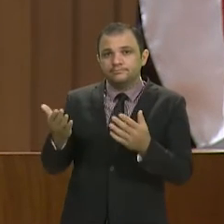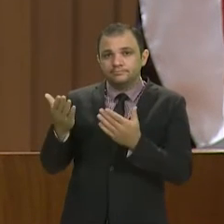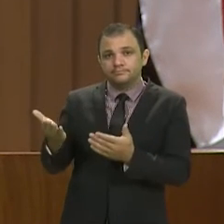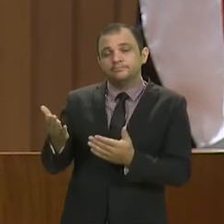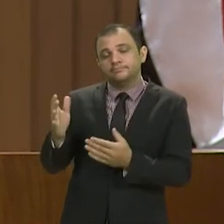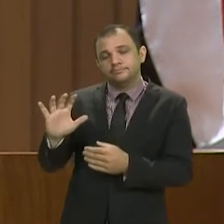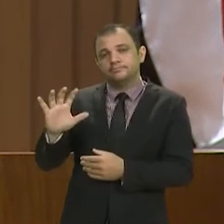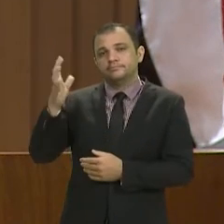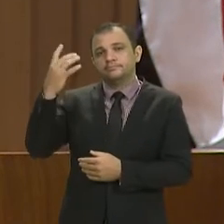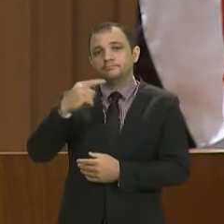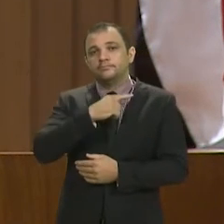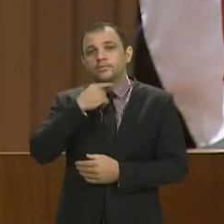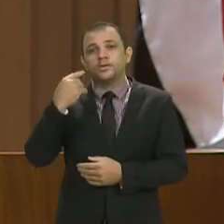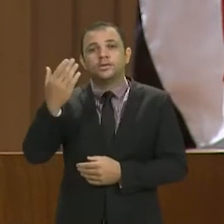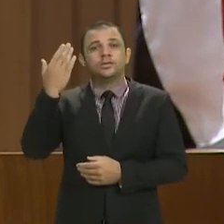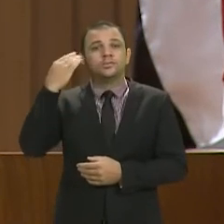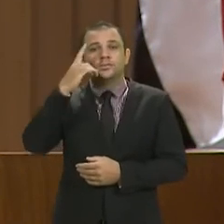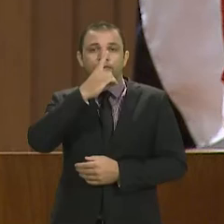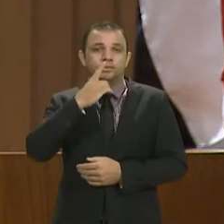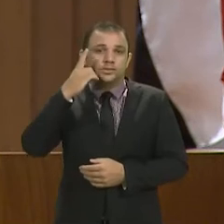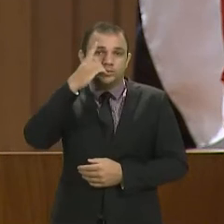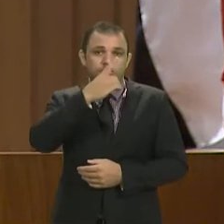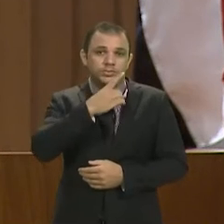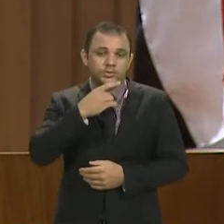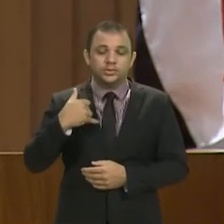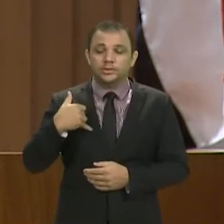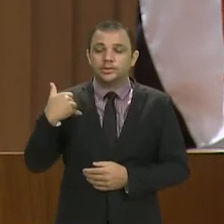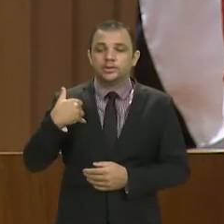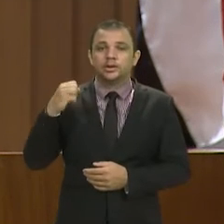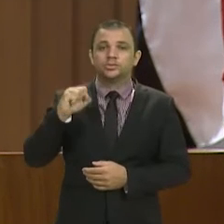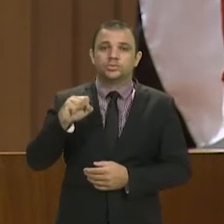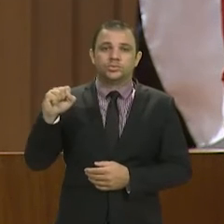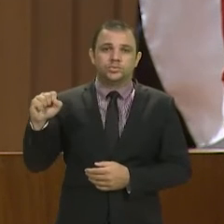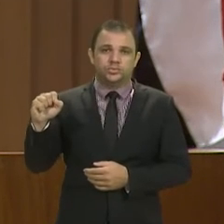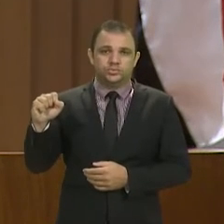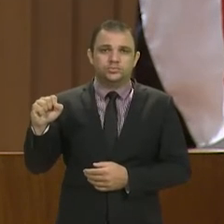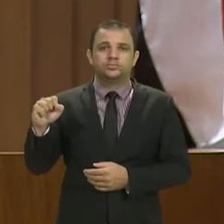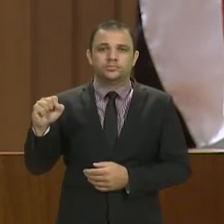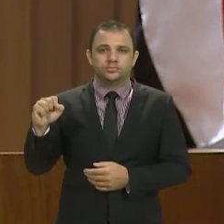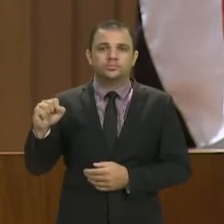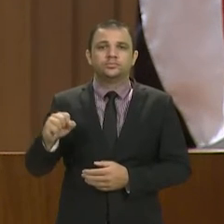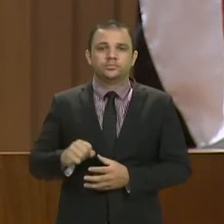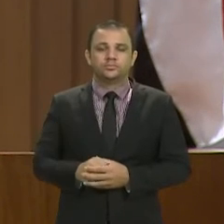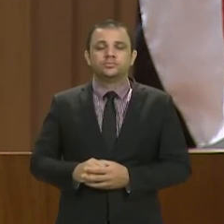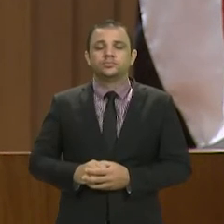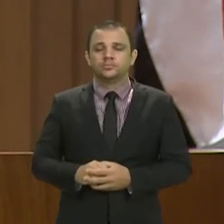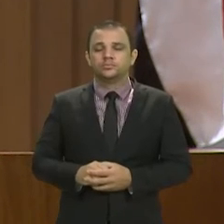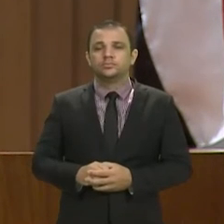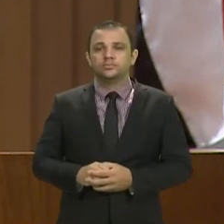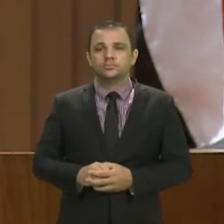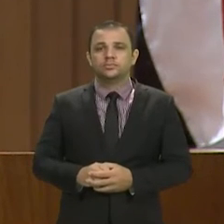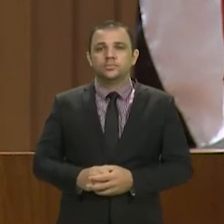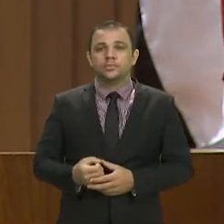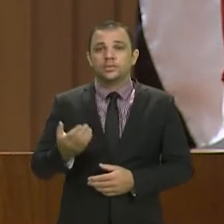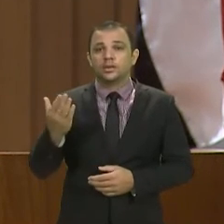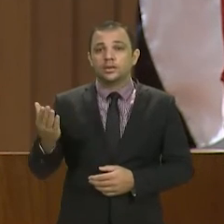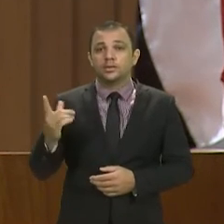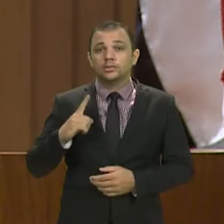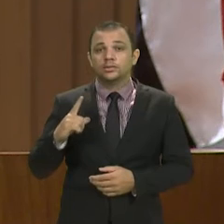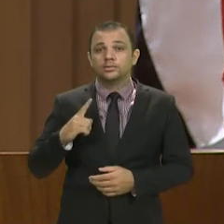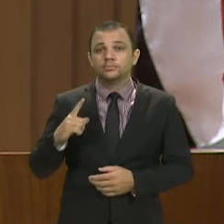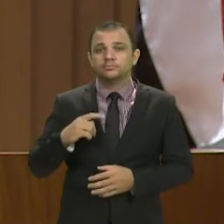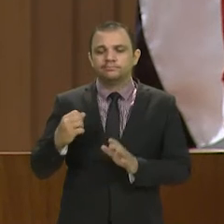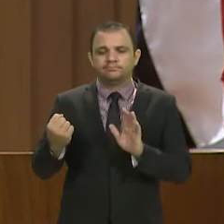morreu no domingo, aos 88 anos, deixando este